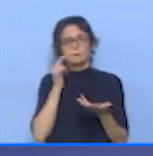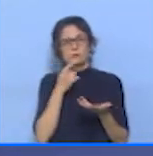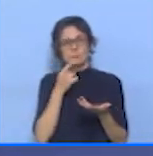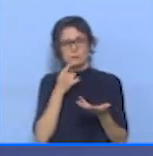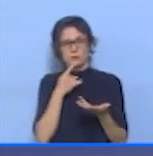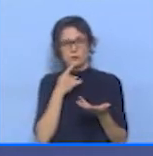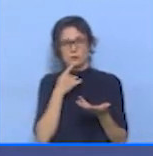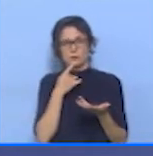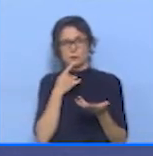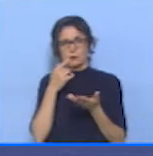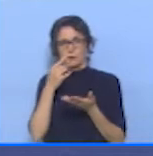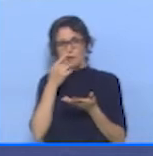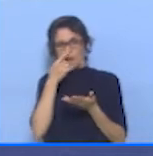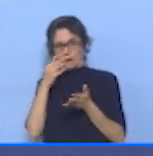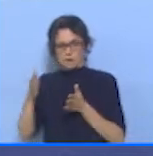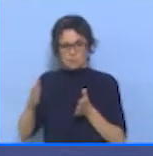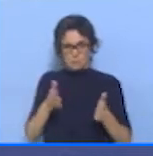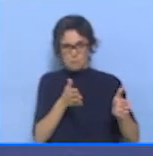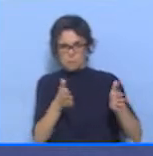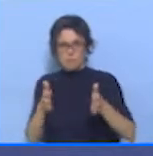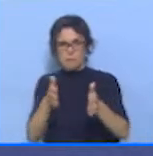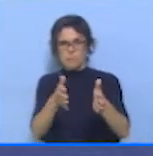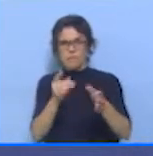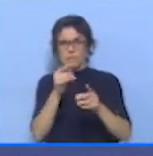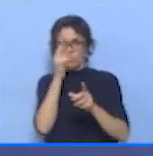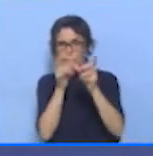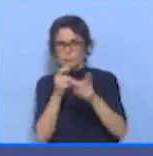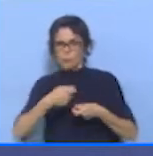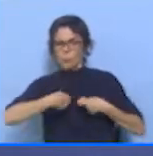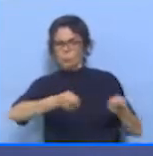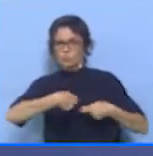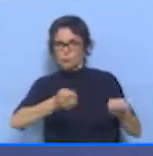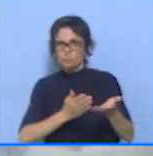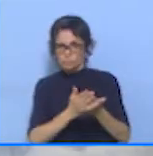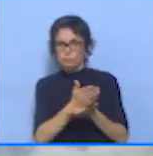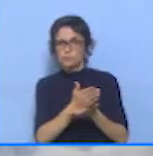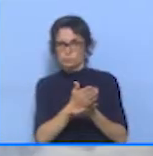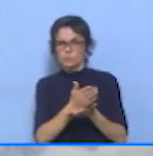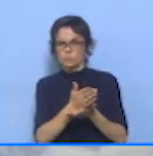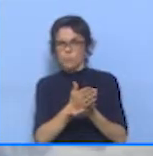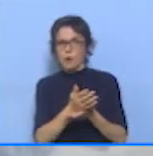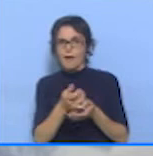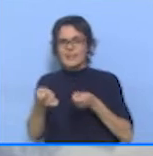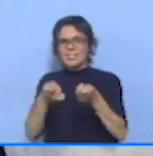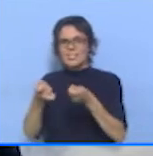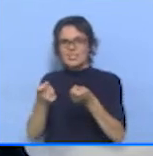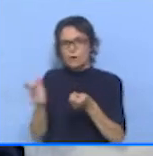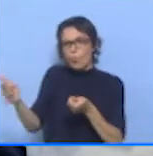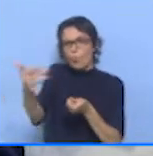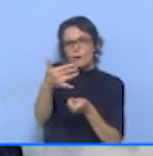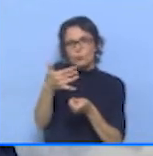parado no que respeita ao nosso consumo, ao nosso uso de recursos e